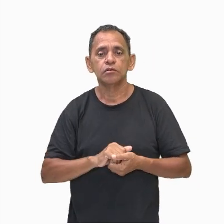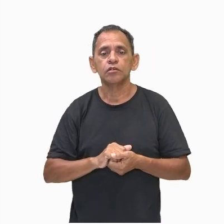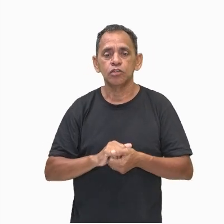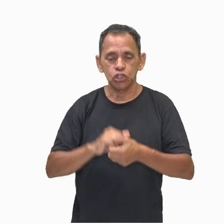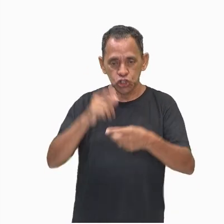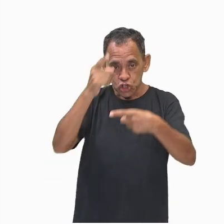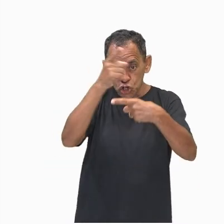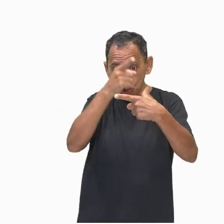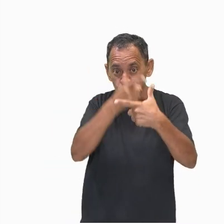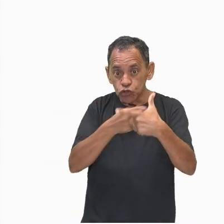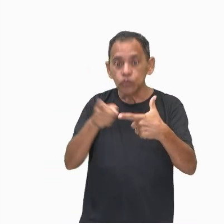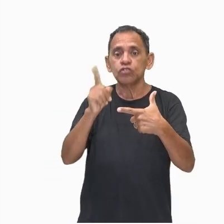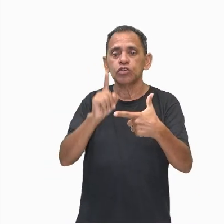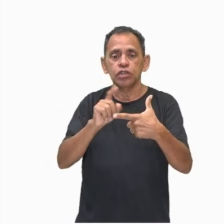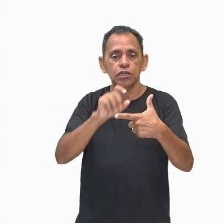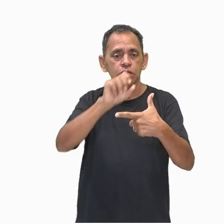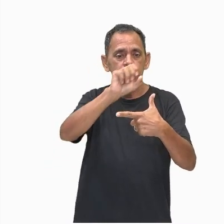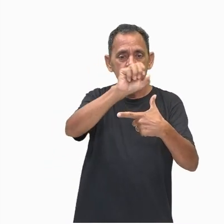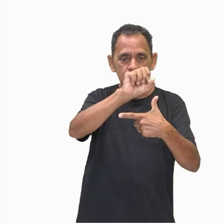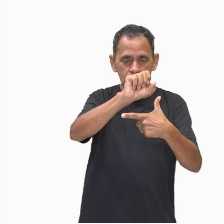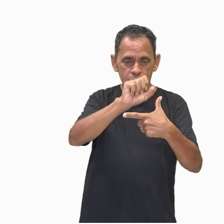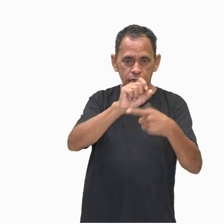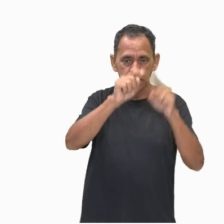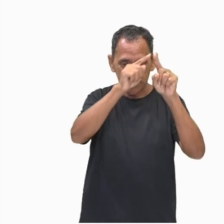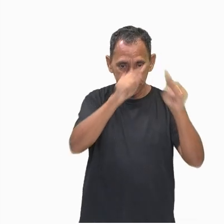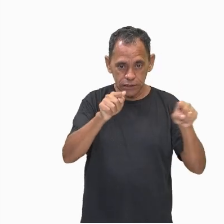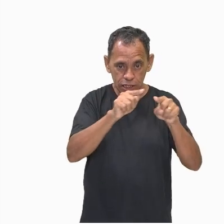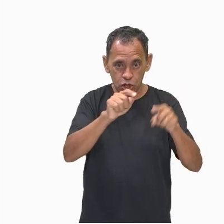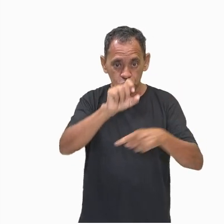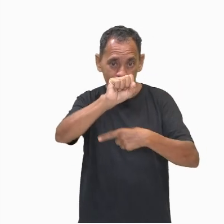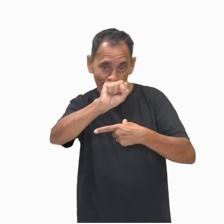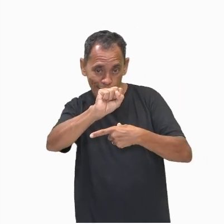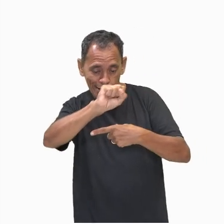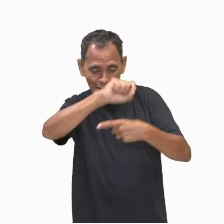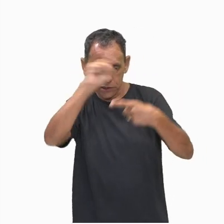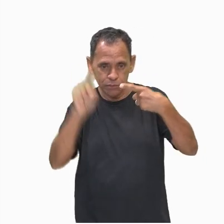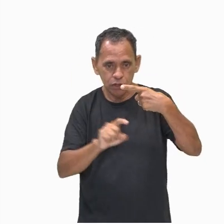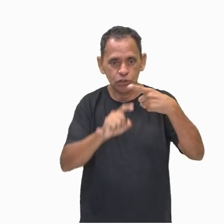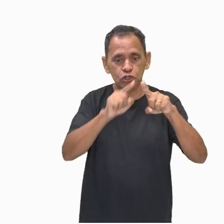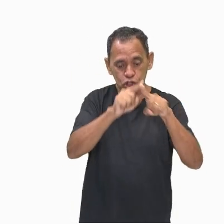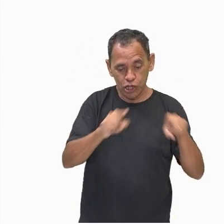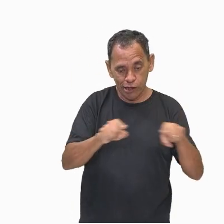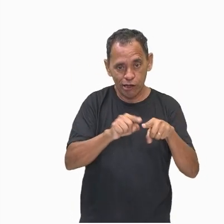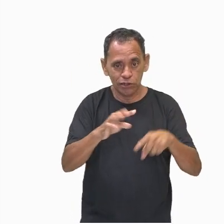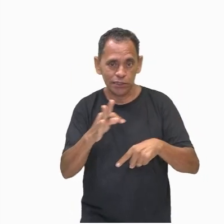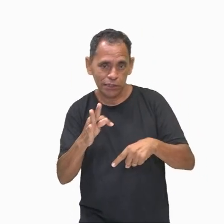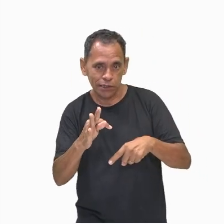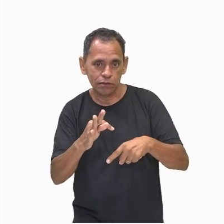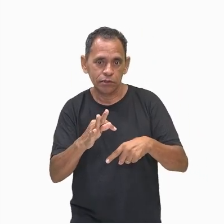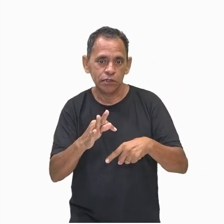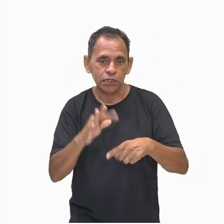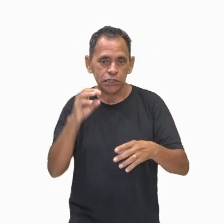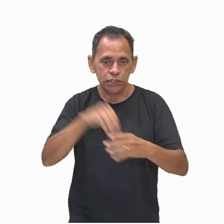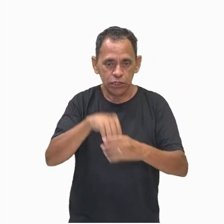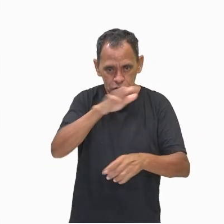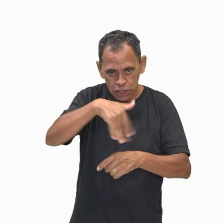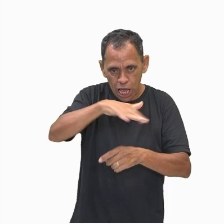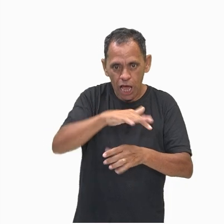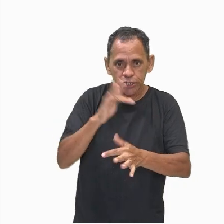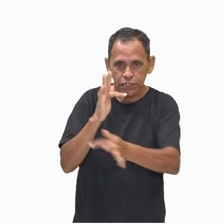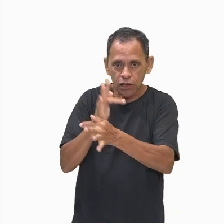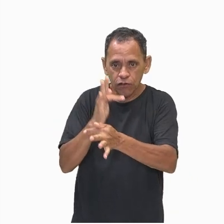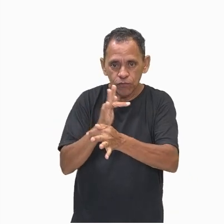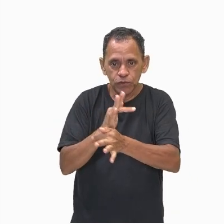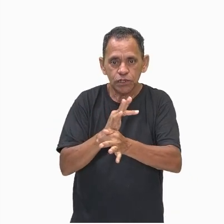t em termos aqui de linguística física a gente poderia dizer que a velocidade média é a